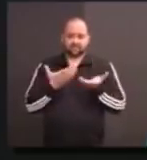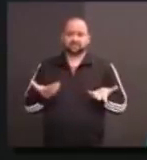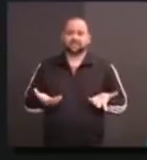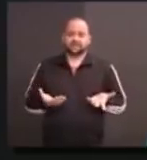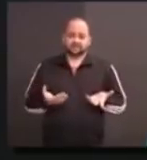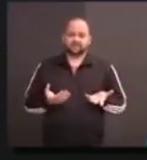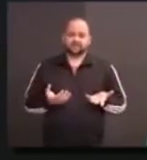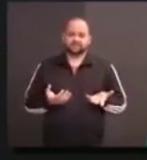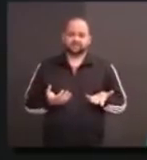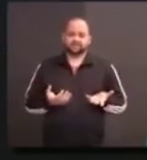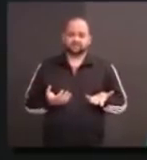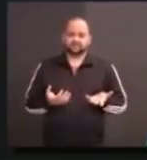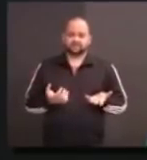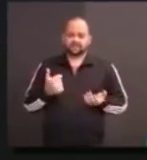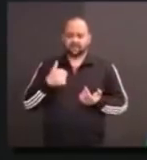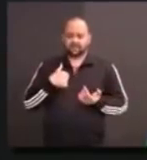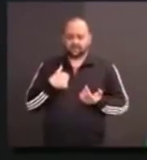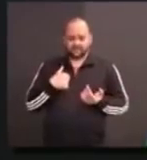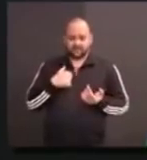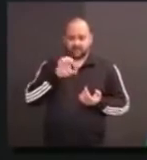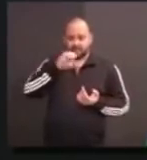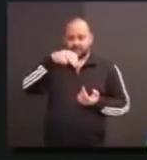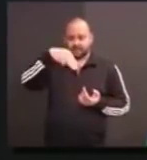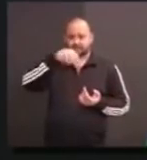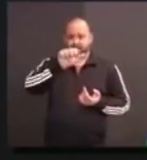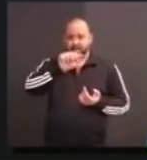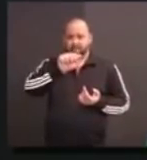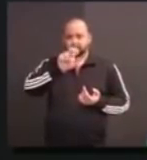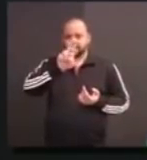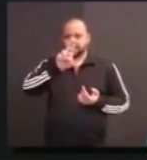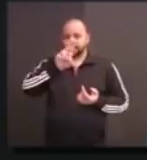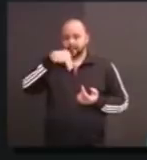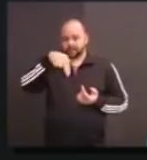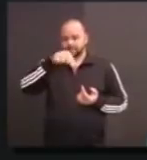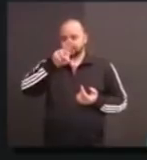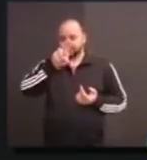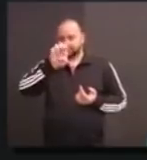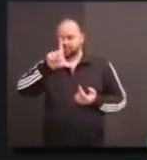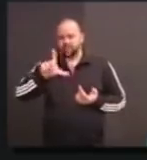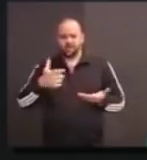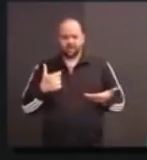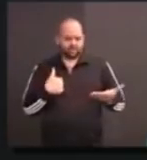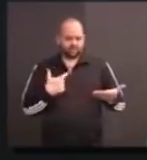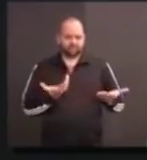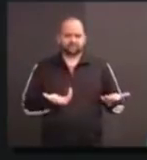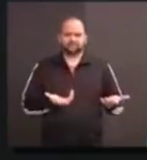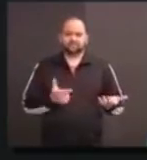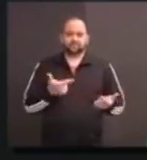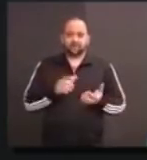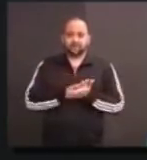Gente, Emmanuel, o que que esse pessoal está pensando?